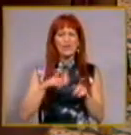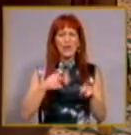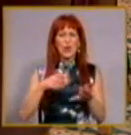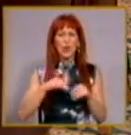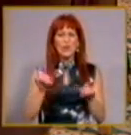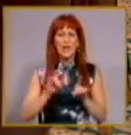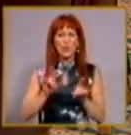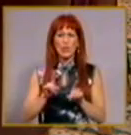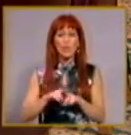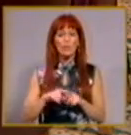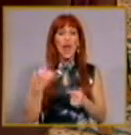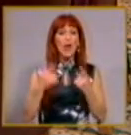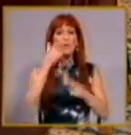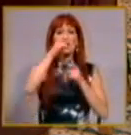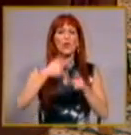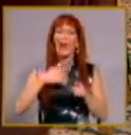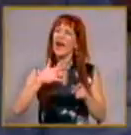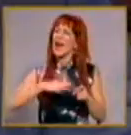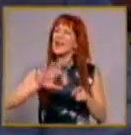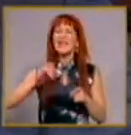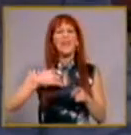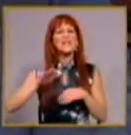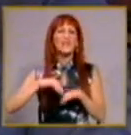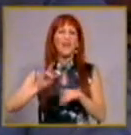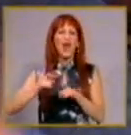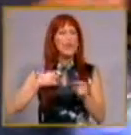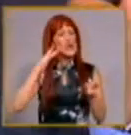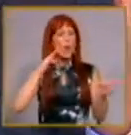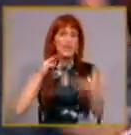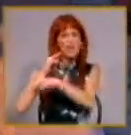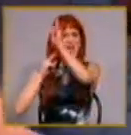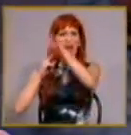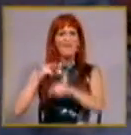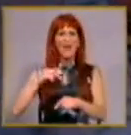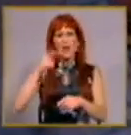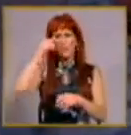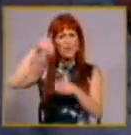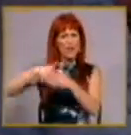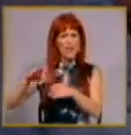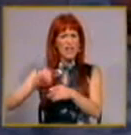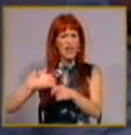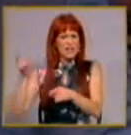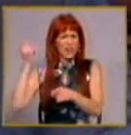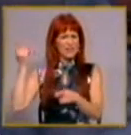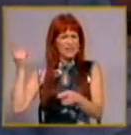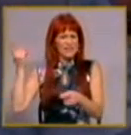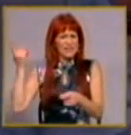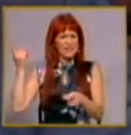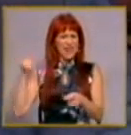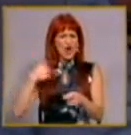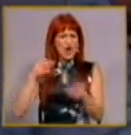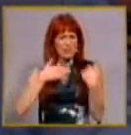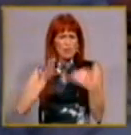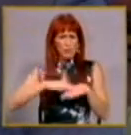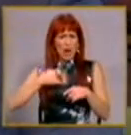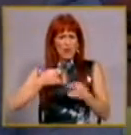O que eu não aceito é que determinadas pessoas querem que o CDS faça aquilo que acham que vai fazer, mas depois não votam no CDS. E, portanto, também fica aqui o recado que, realmente, nós somos responsáveis